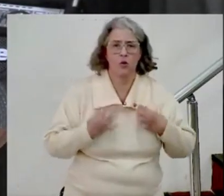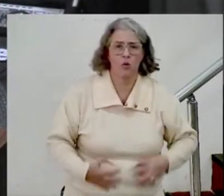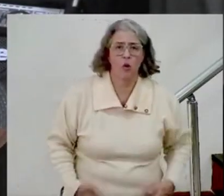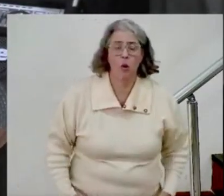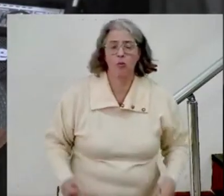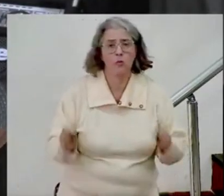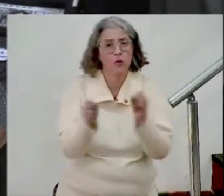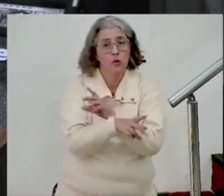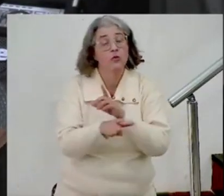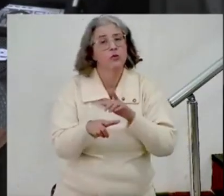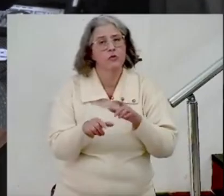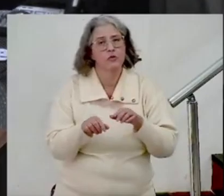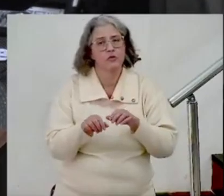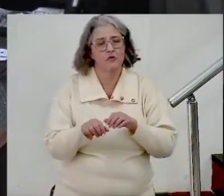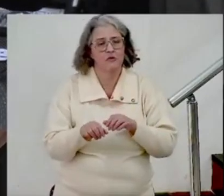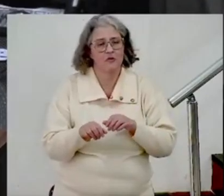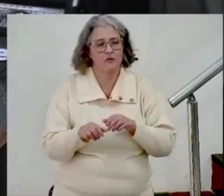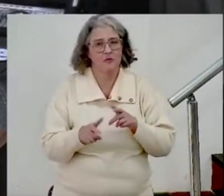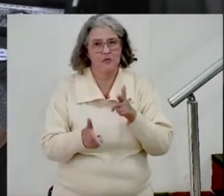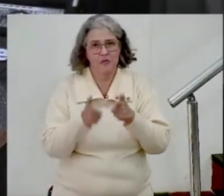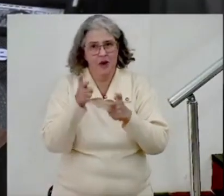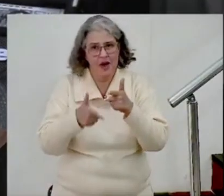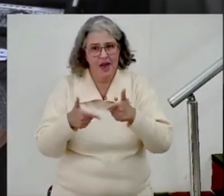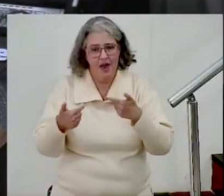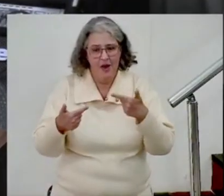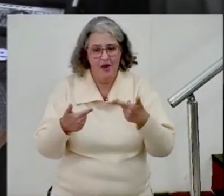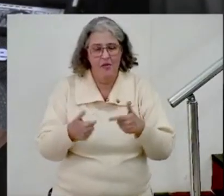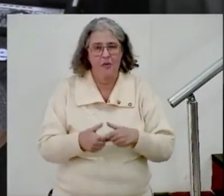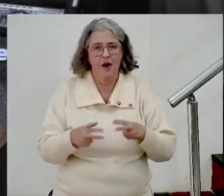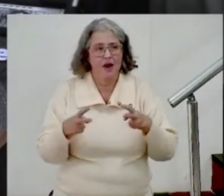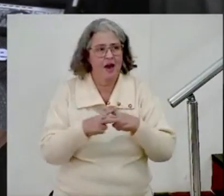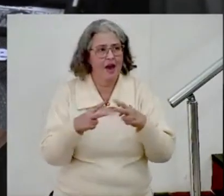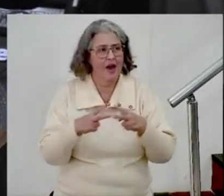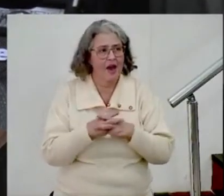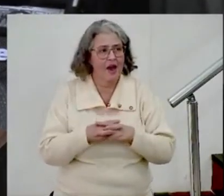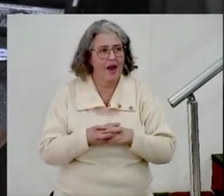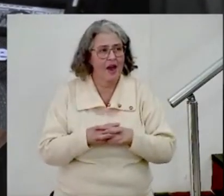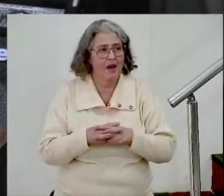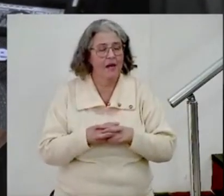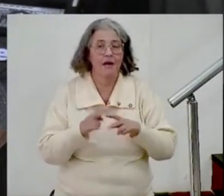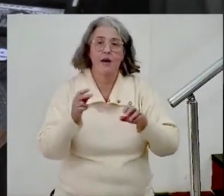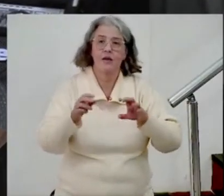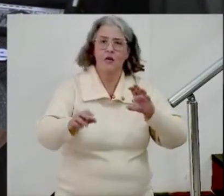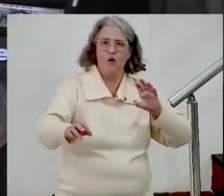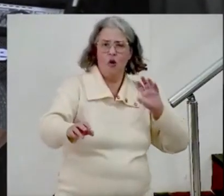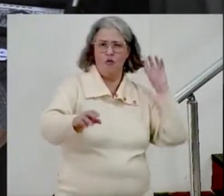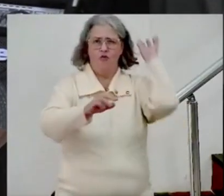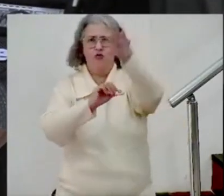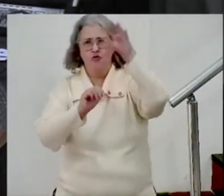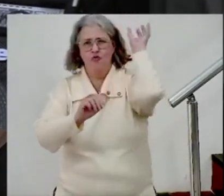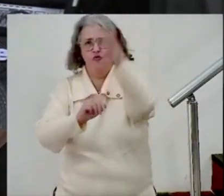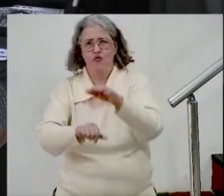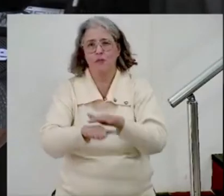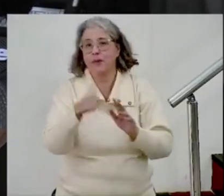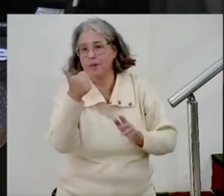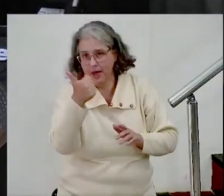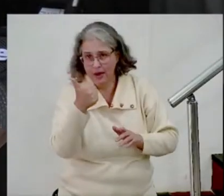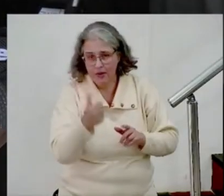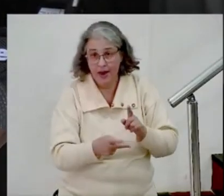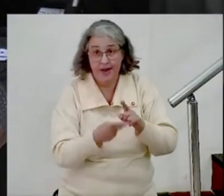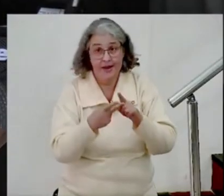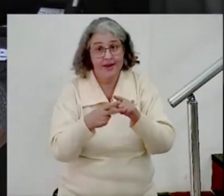para a guerra, o tipo da bota e assim vai. Terminou de jogar pedra. Fase 2 do plano. Agora é hora de jogar